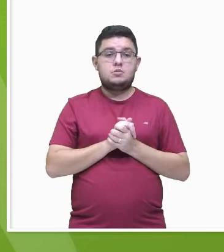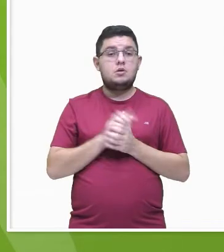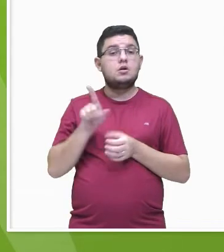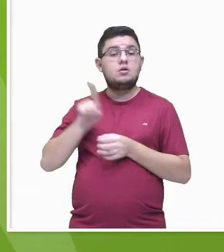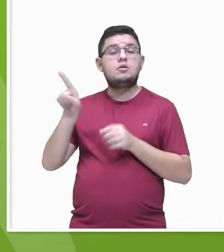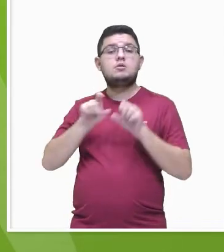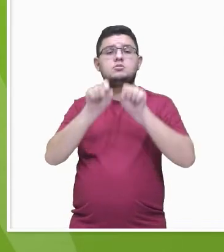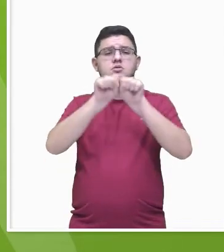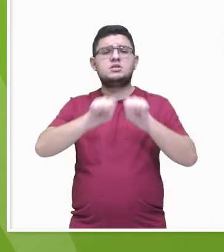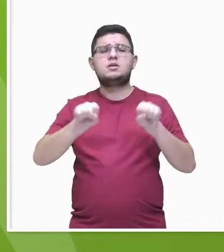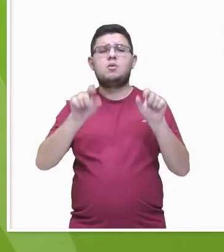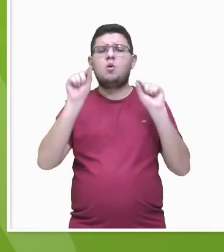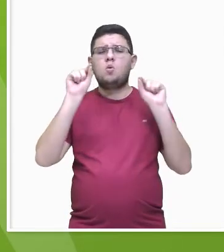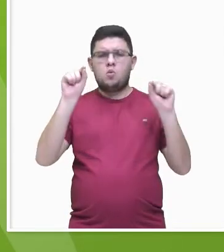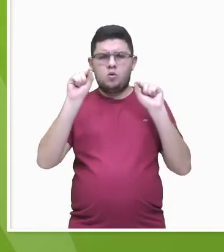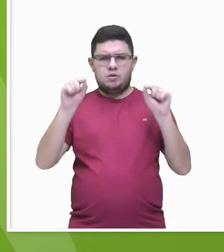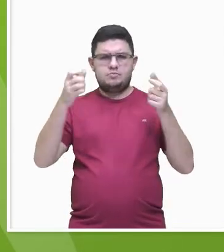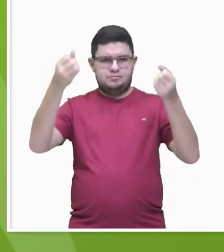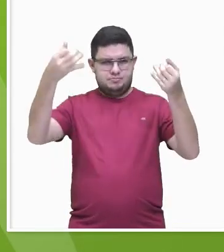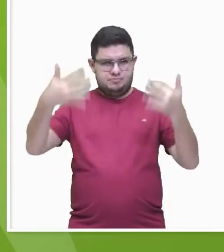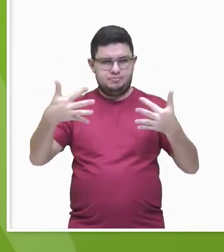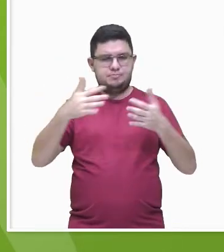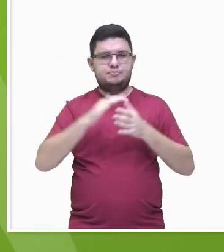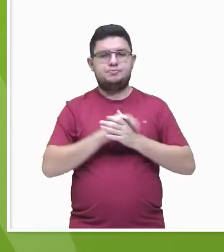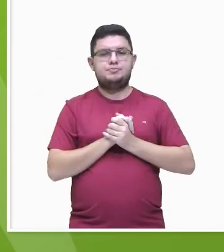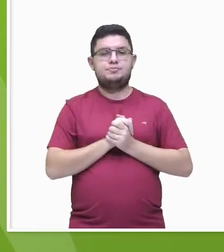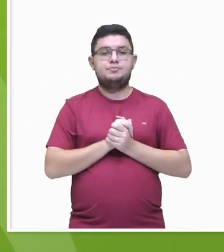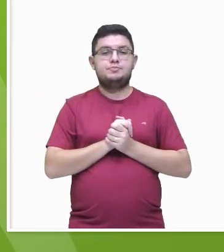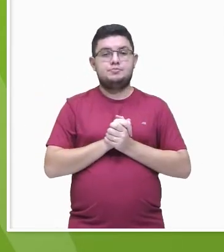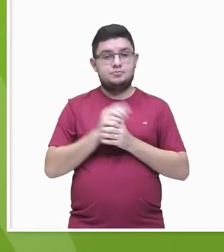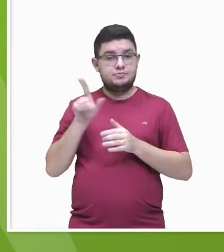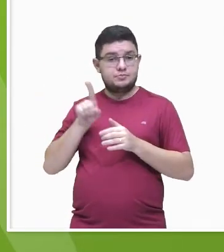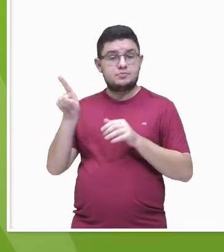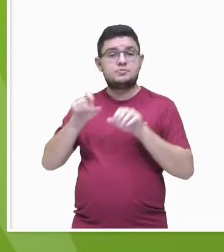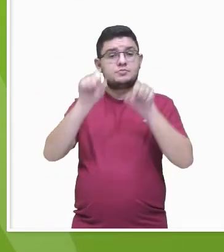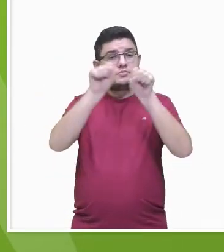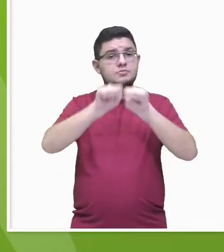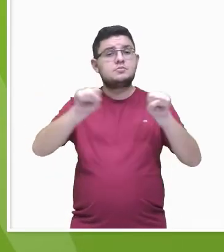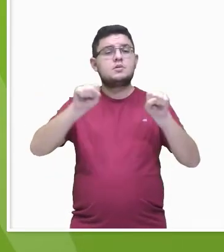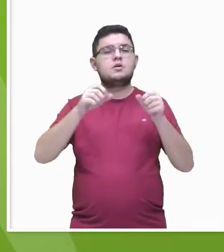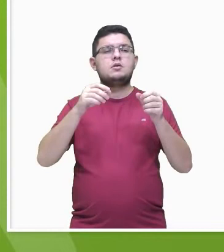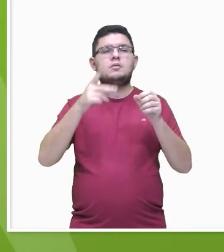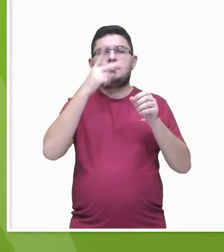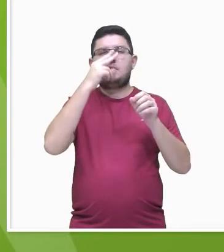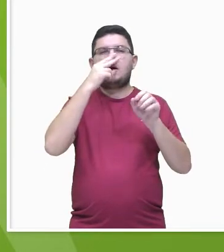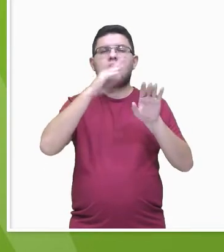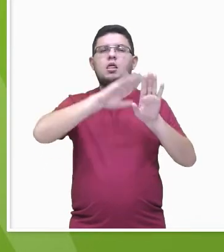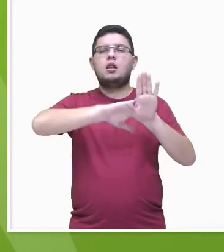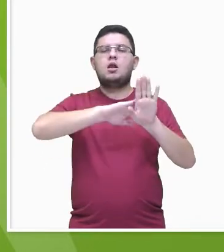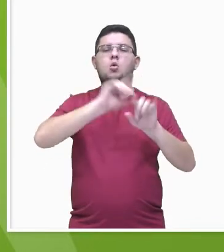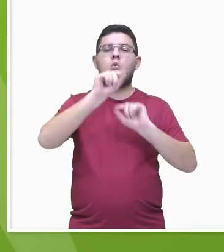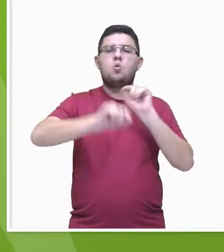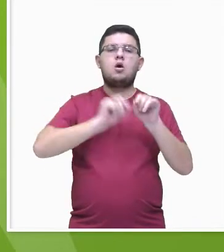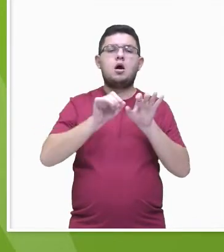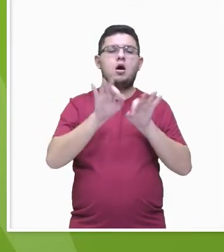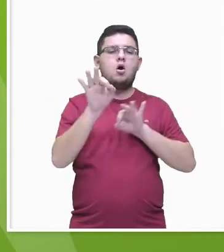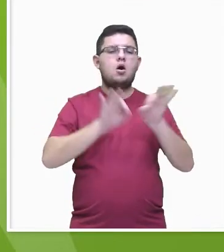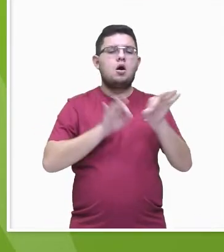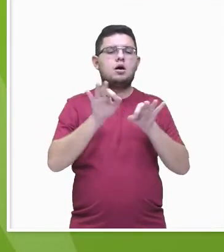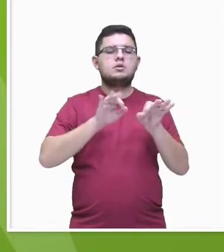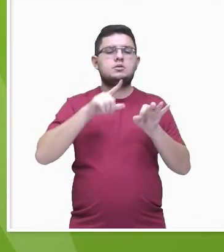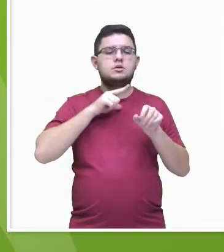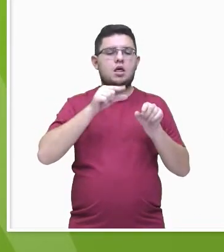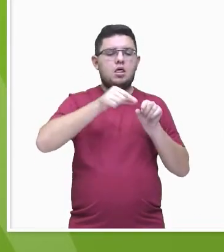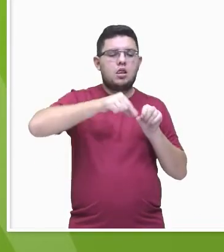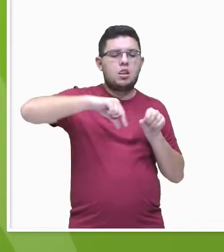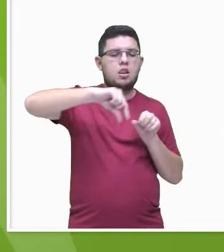mais claro, o que a gente está vendo? Esse sistema ambulacral, ele é como se fosse ali uma rede, né, de canais, por exemplo,